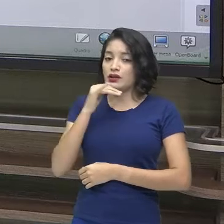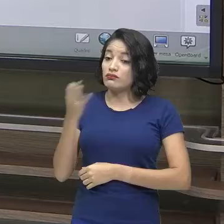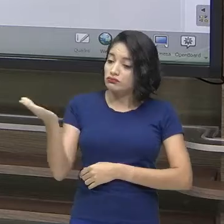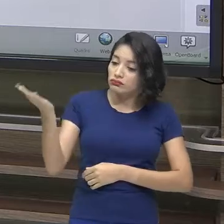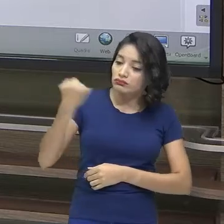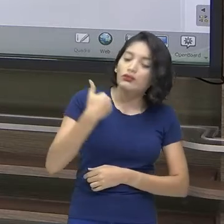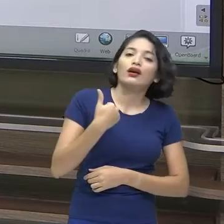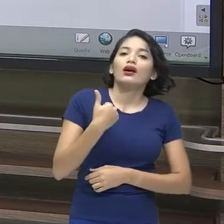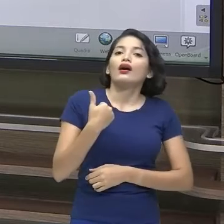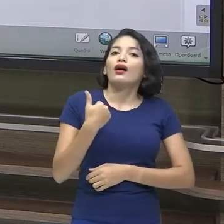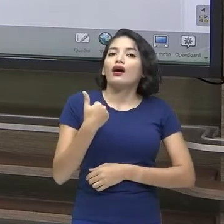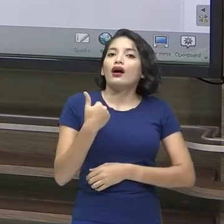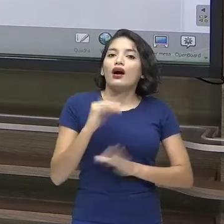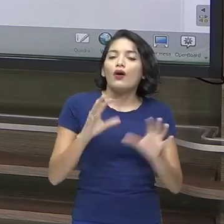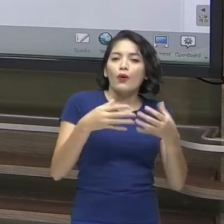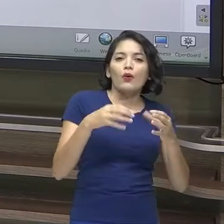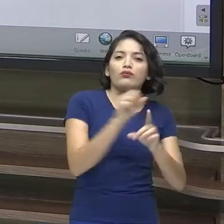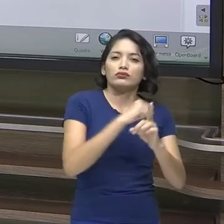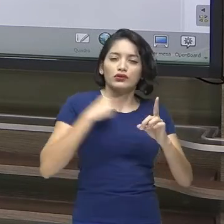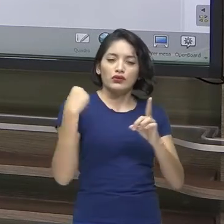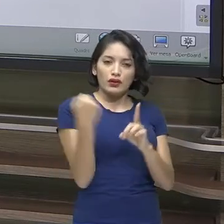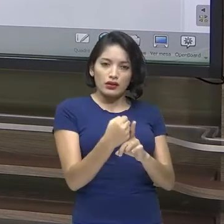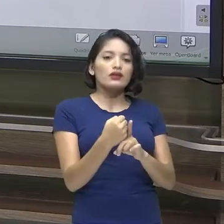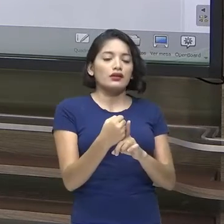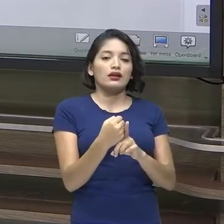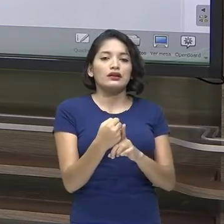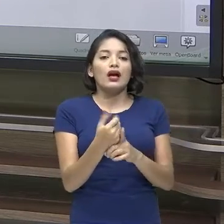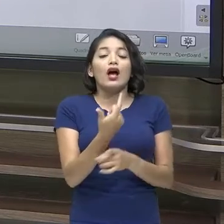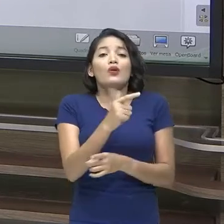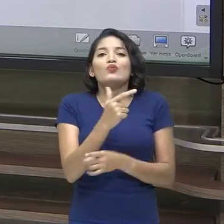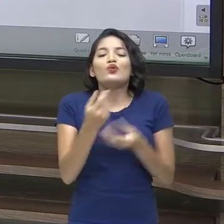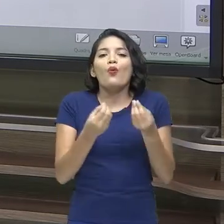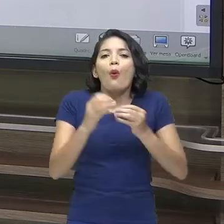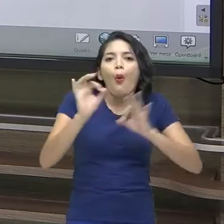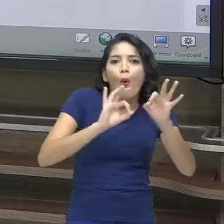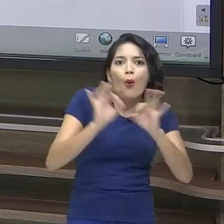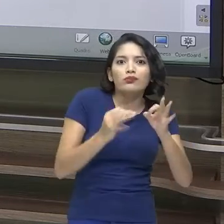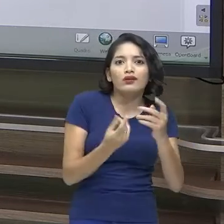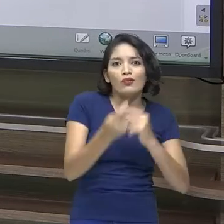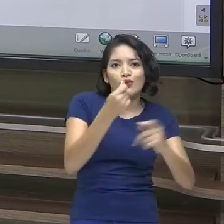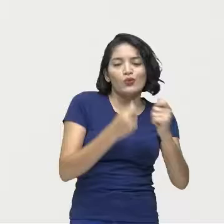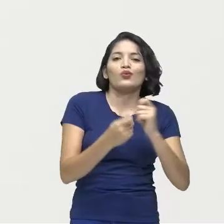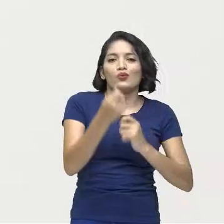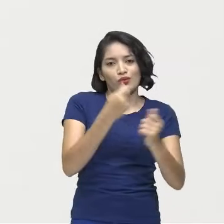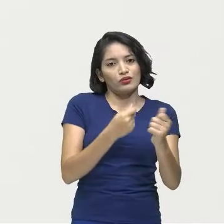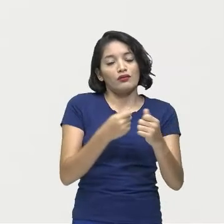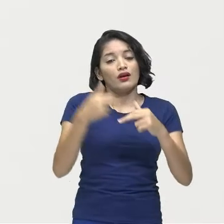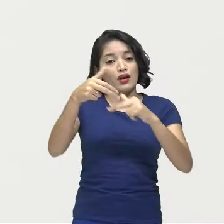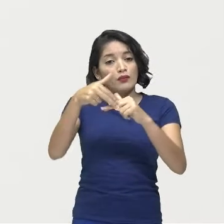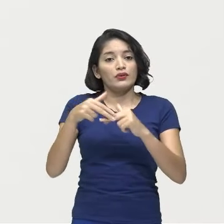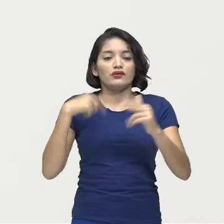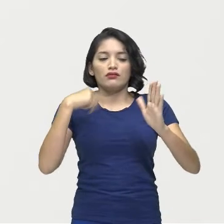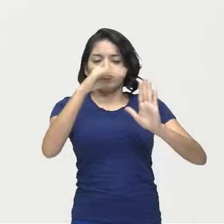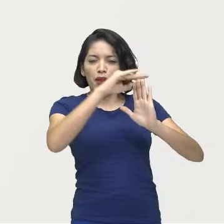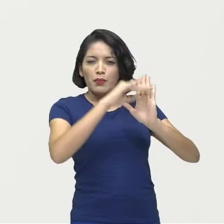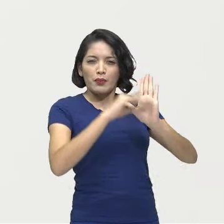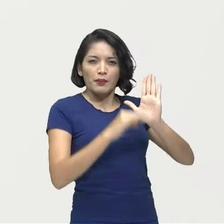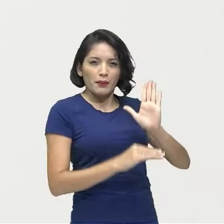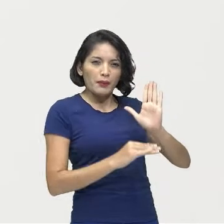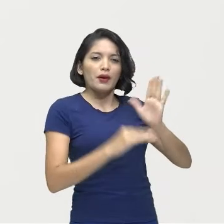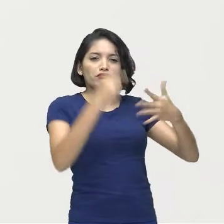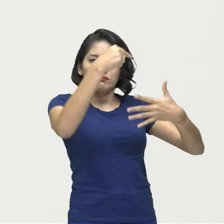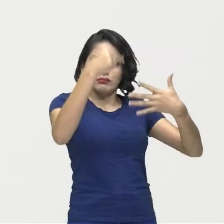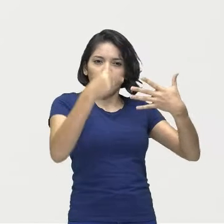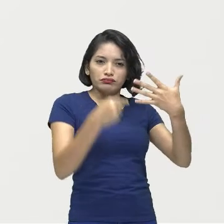uma sociedade socialista, nós não temos estrutura econômica para isso, então por isso que existe esse ponto, tá? As medidas de